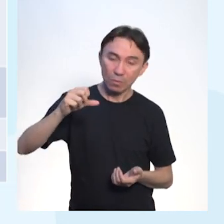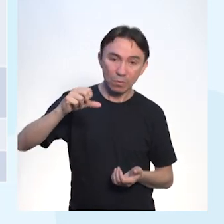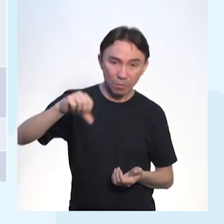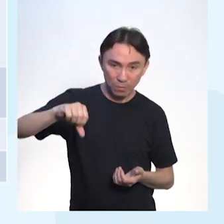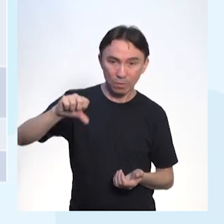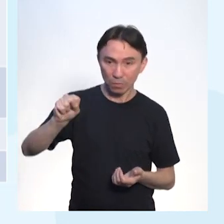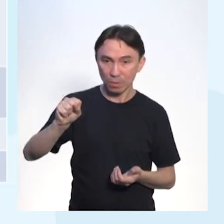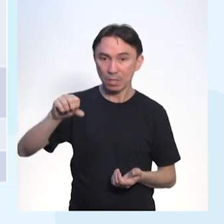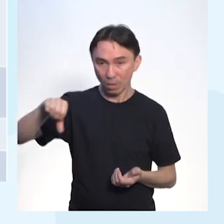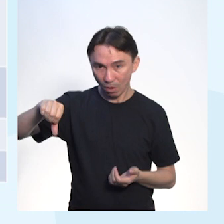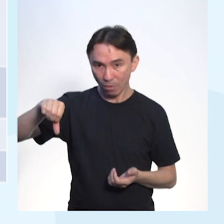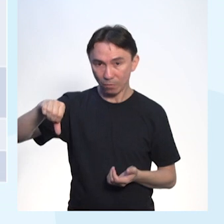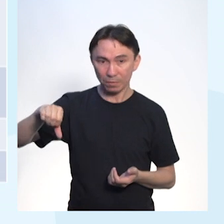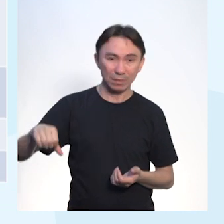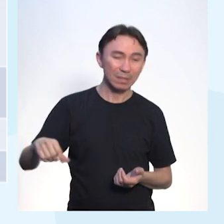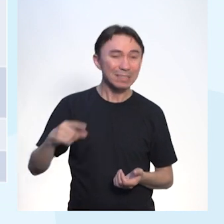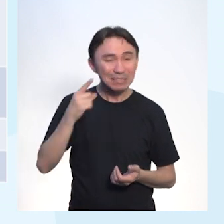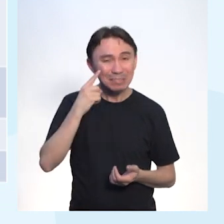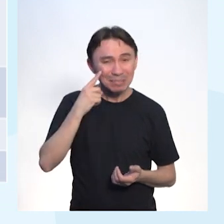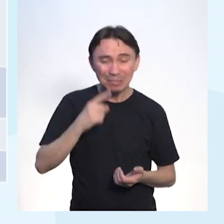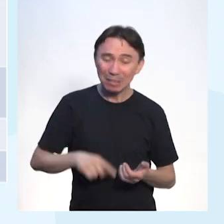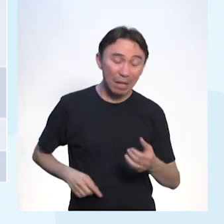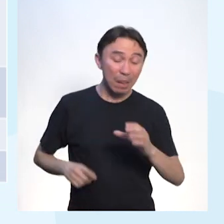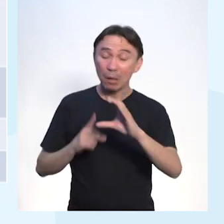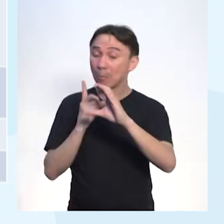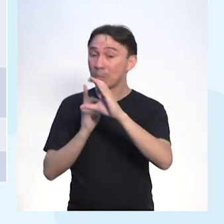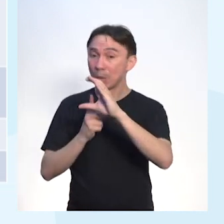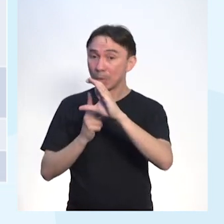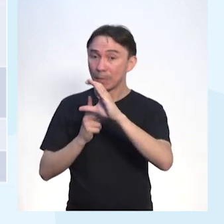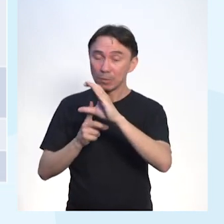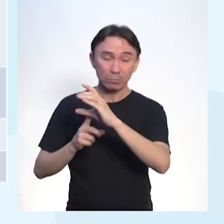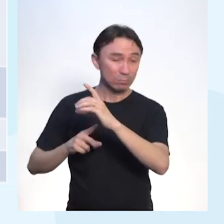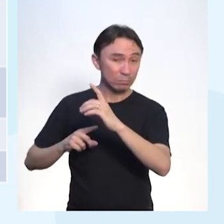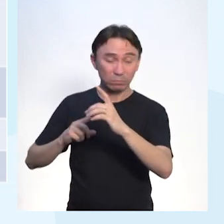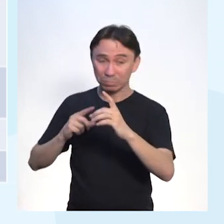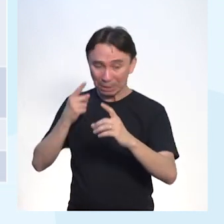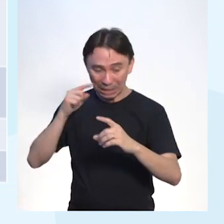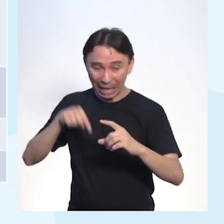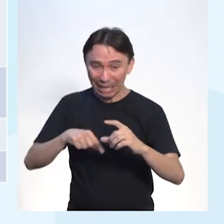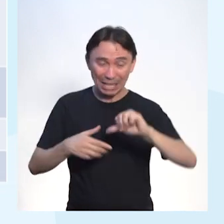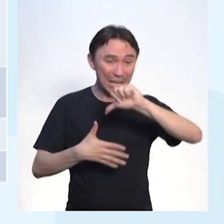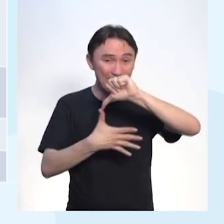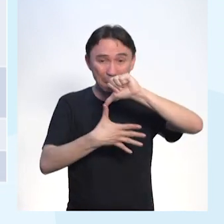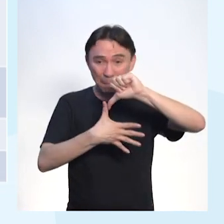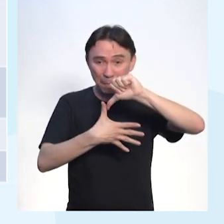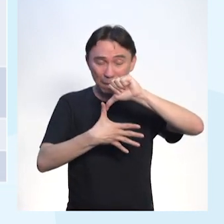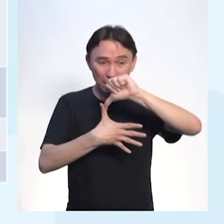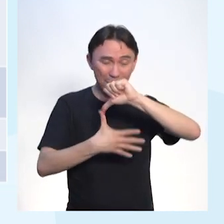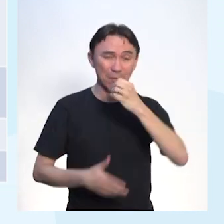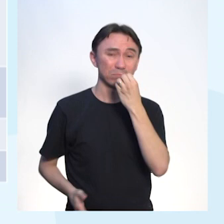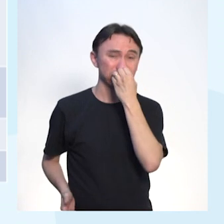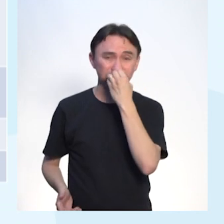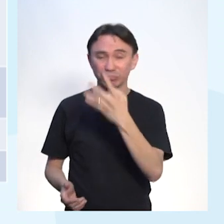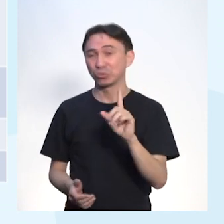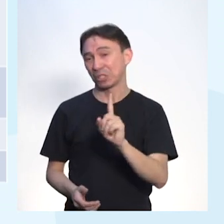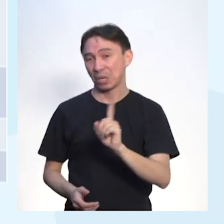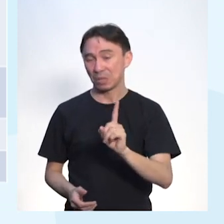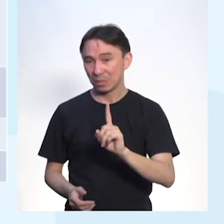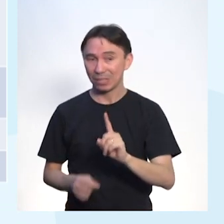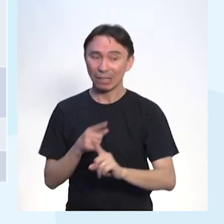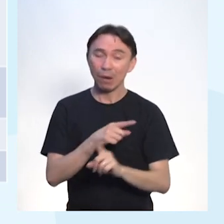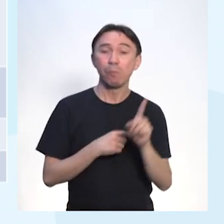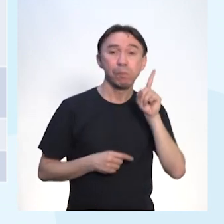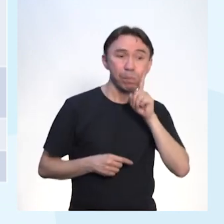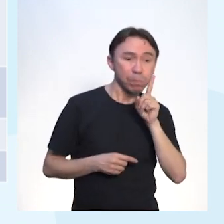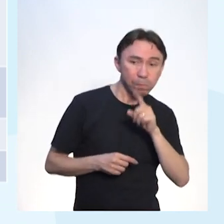Unidos. Uma virada comunista na América seria muito ruim para os interesses norte-americanos